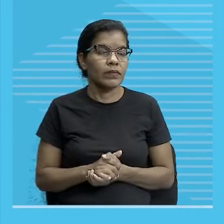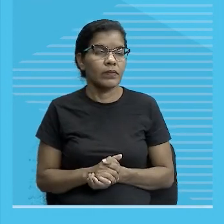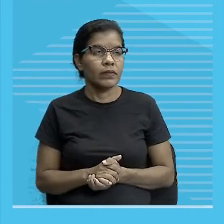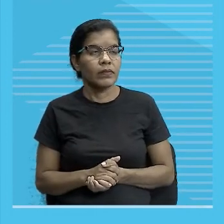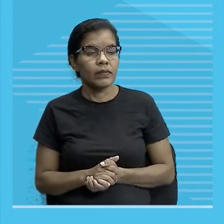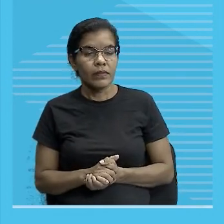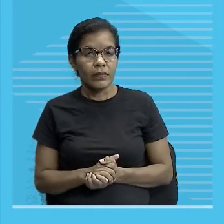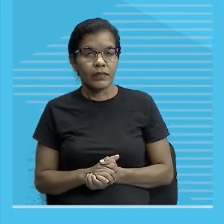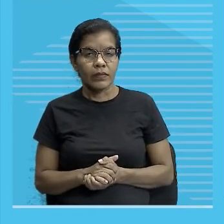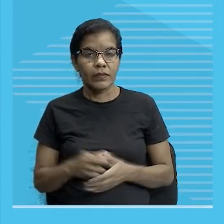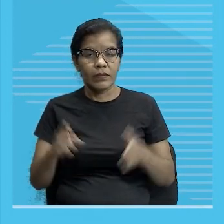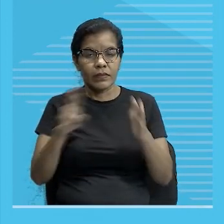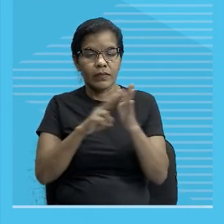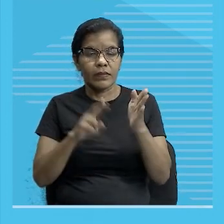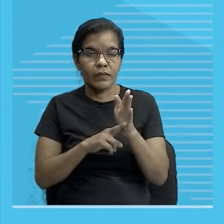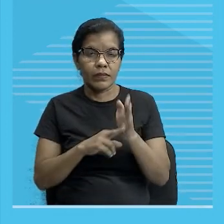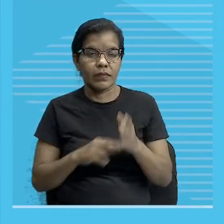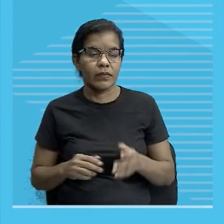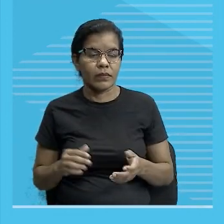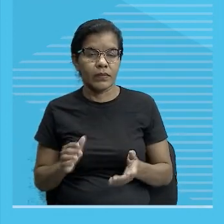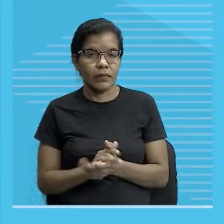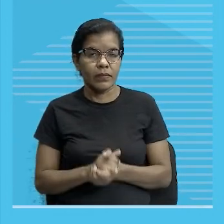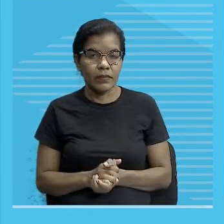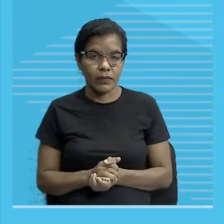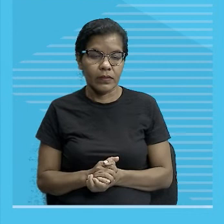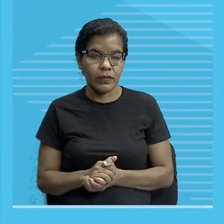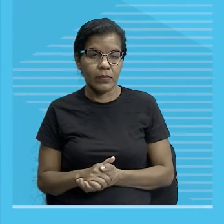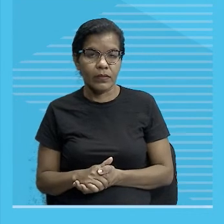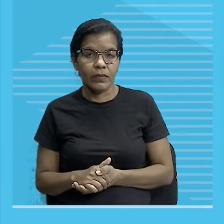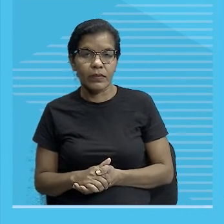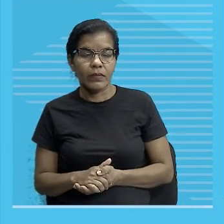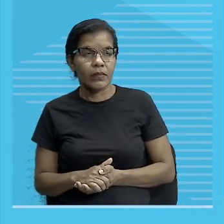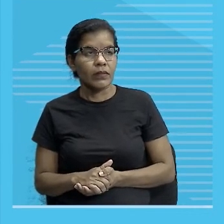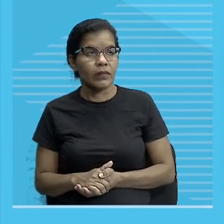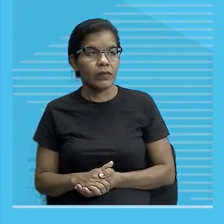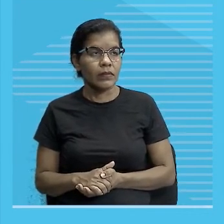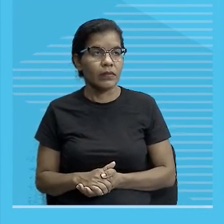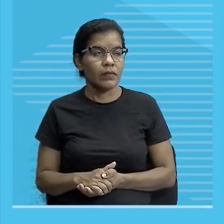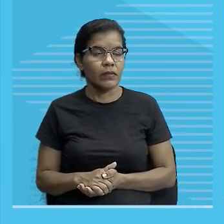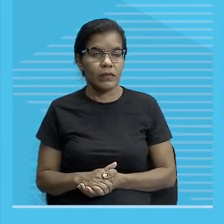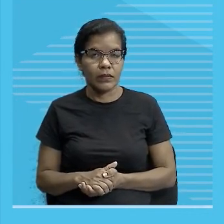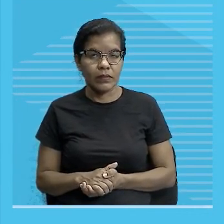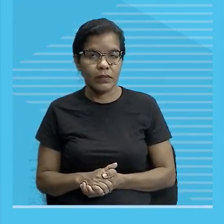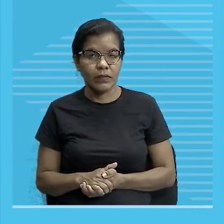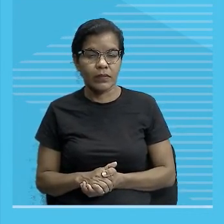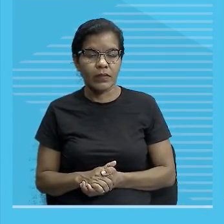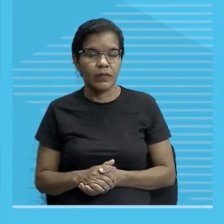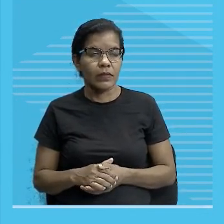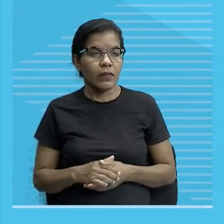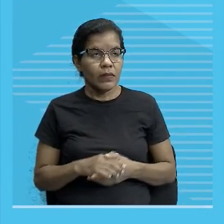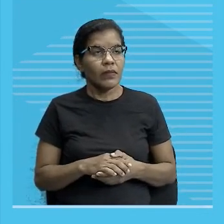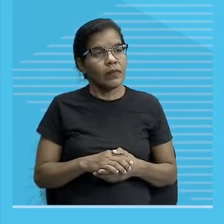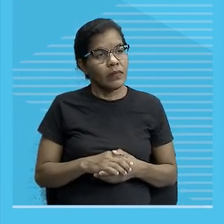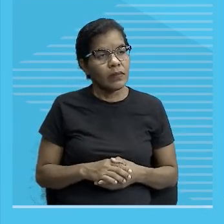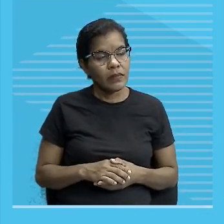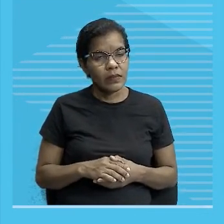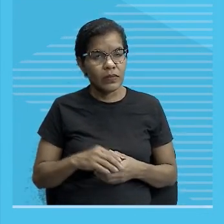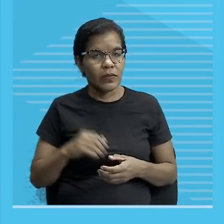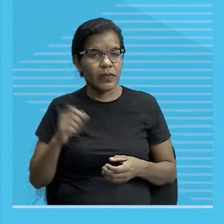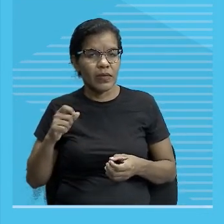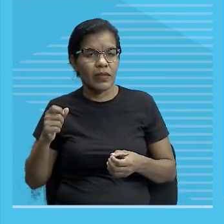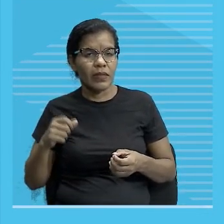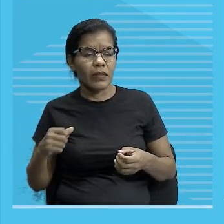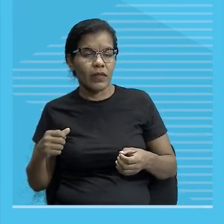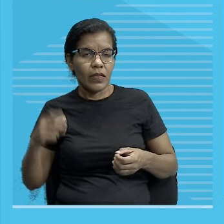né? Afinal de contas, a regra não é minha? Se fosse? Bom, note. O que, que é essa locução adverbial de